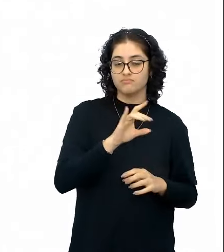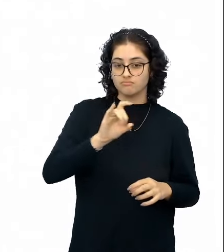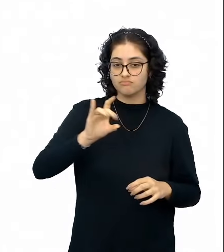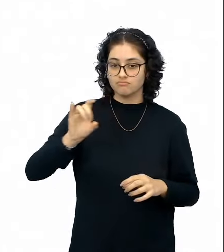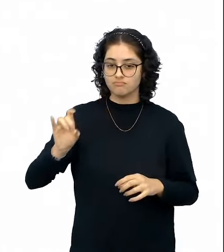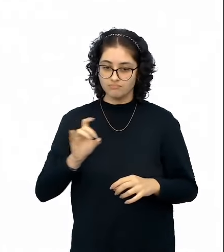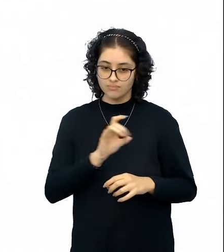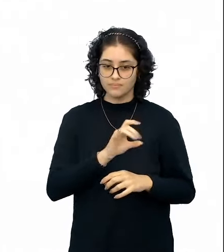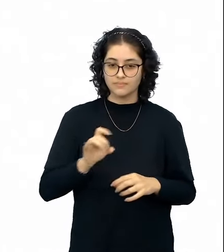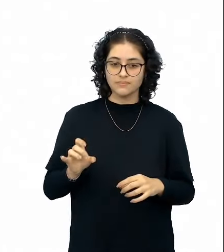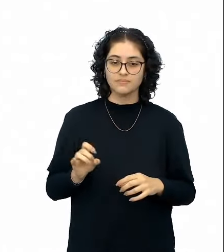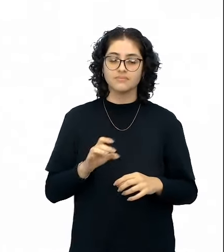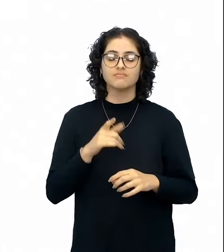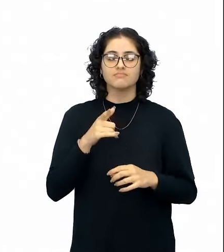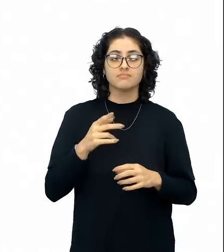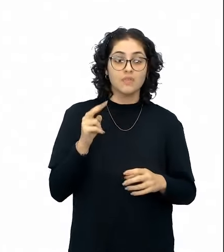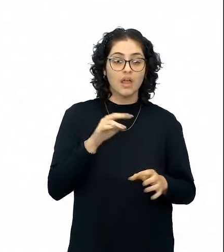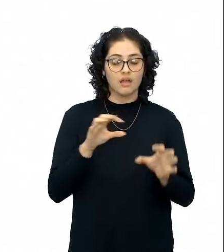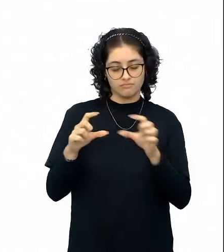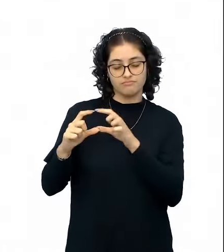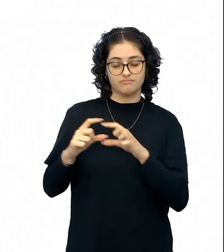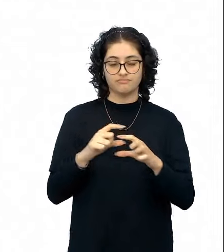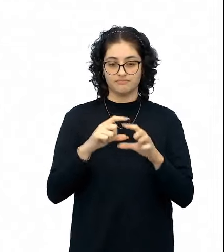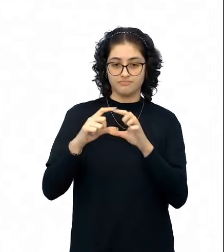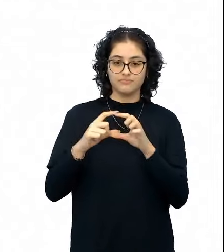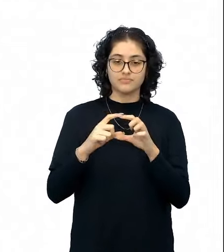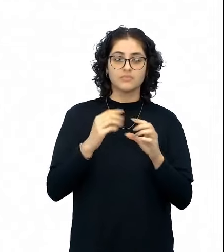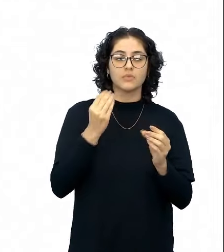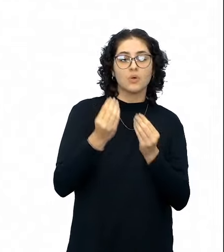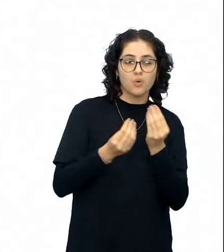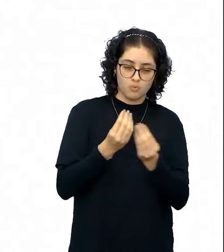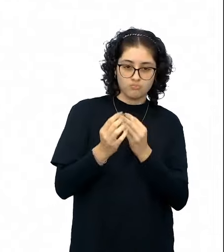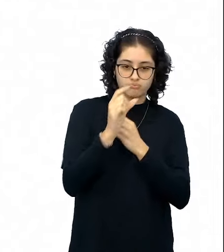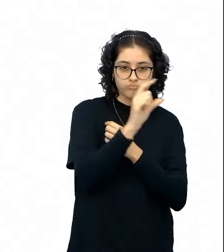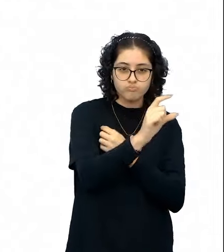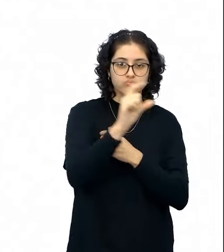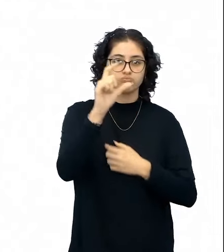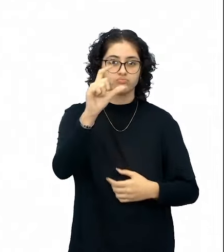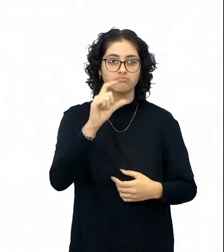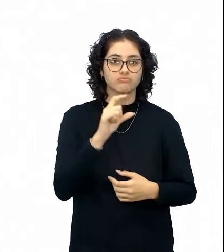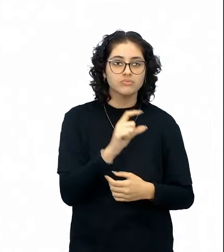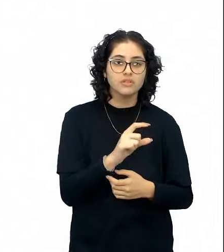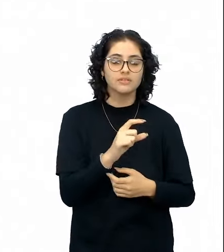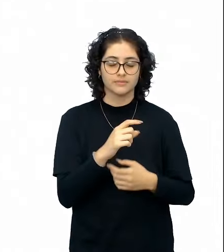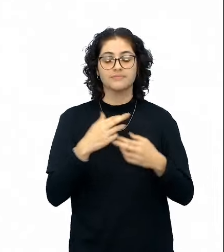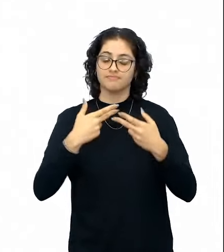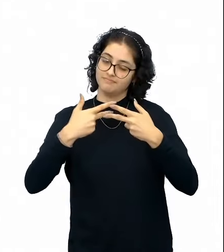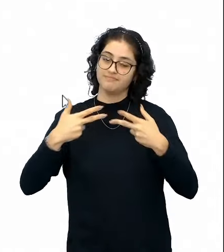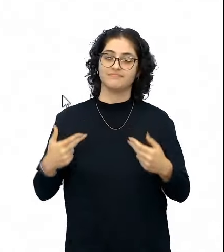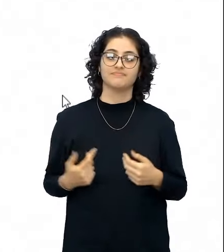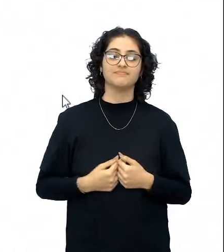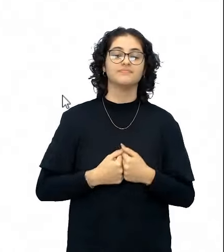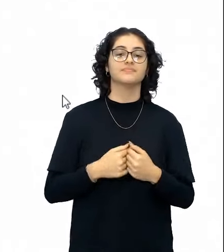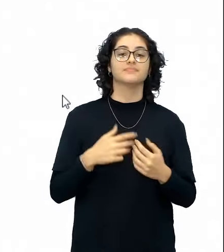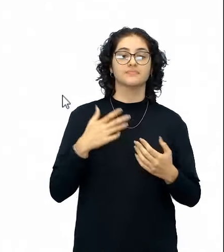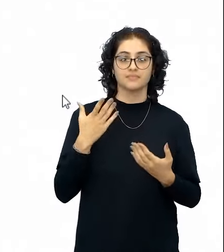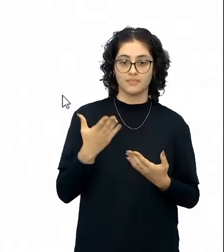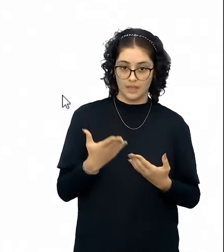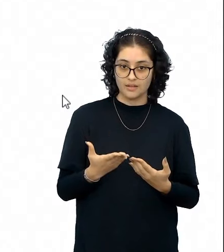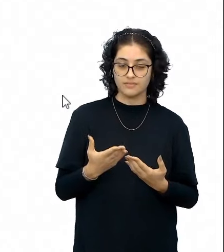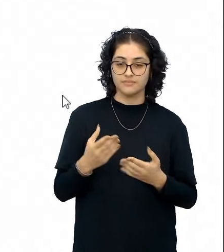aí, o uso das reticências, a colocação dessas reticências e assim por diante. Então, esse é o